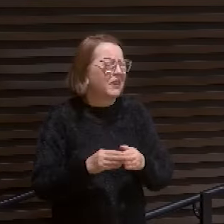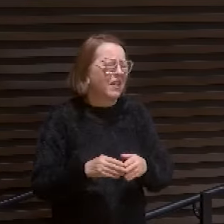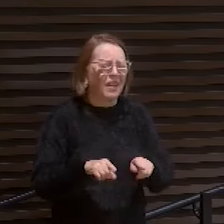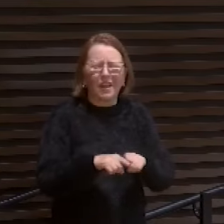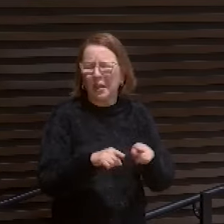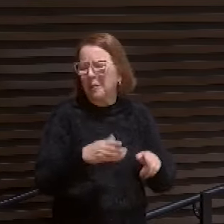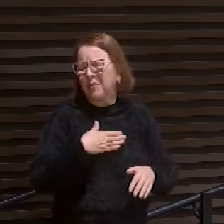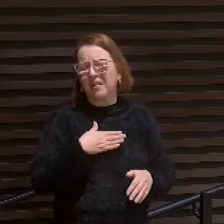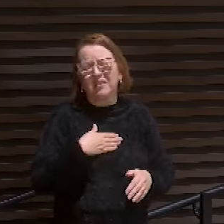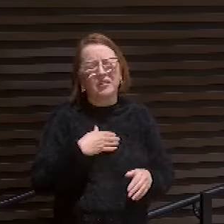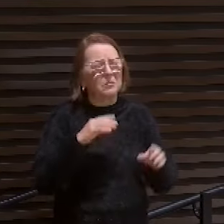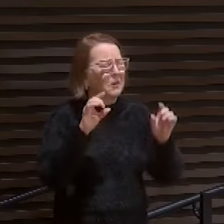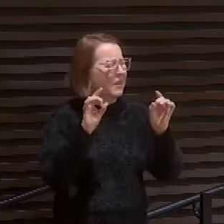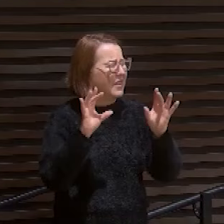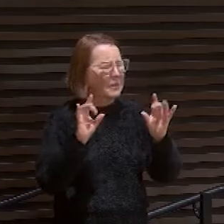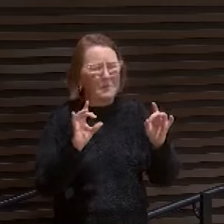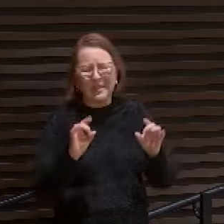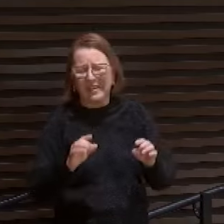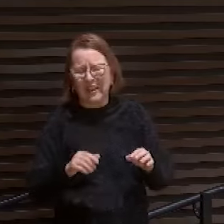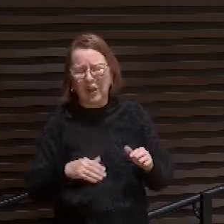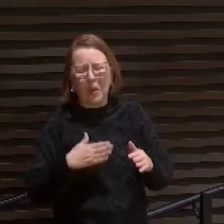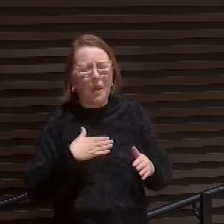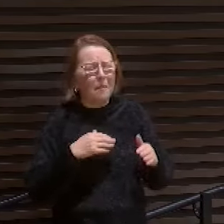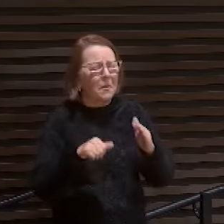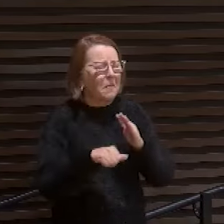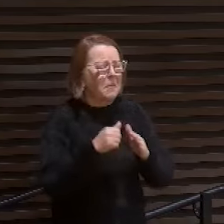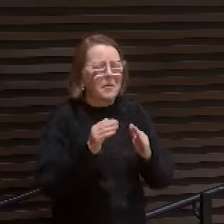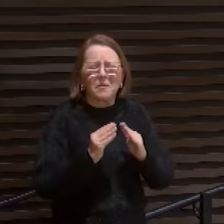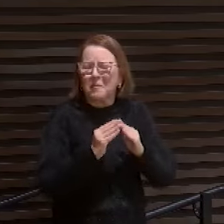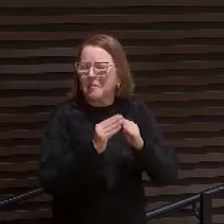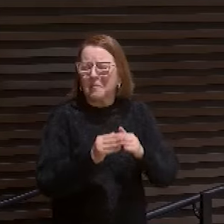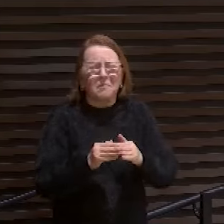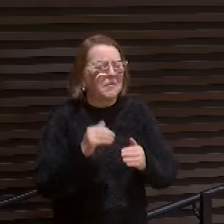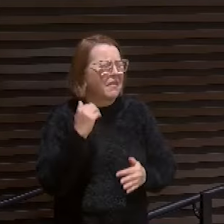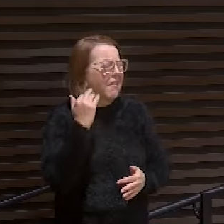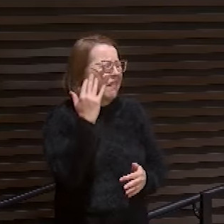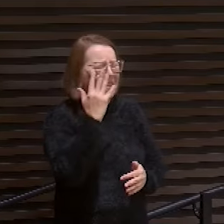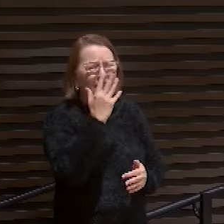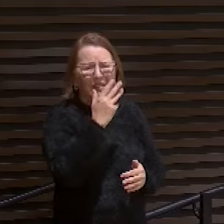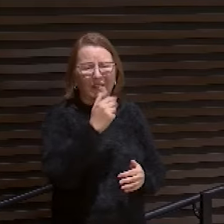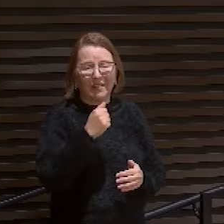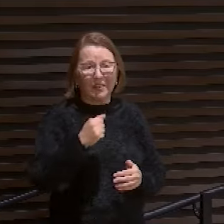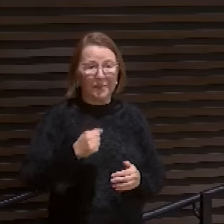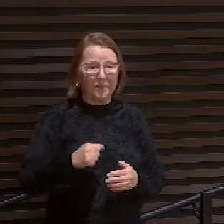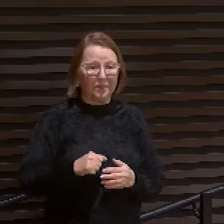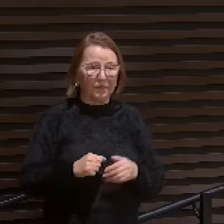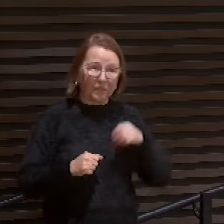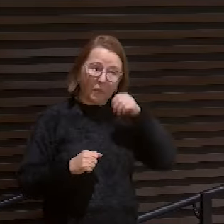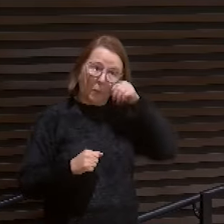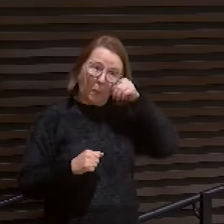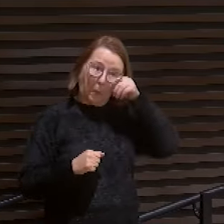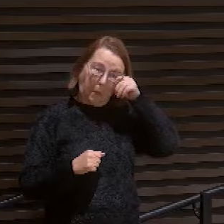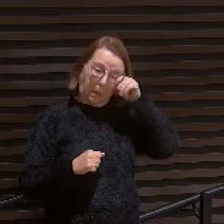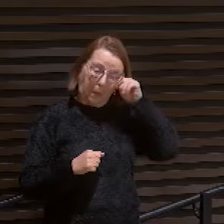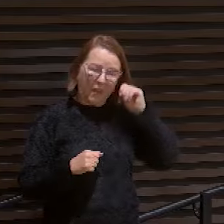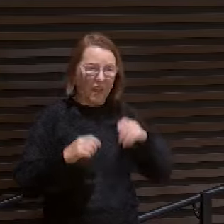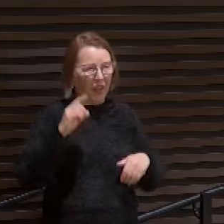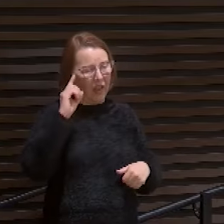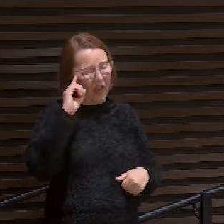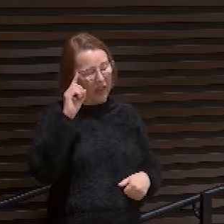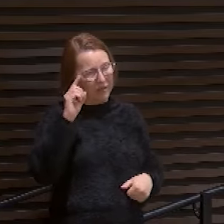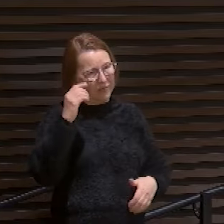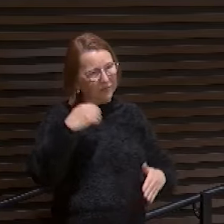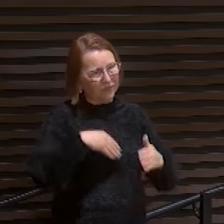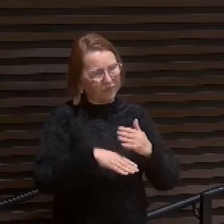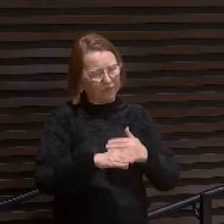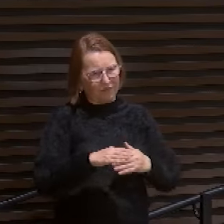especial, pai, foi o meu primeiro barco e ele era tão bonitinho. Um dia ele estava passando num